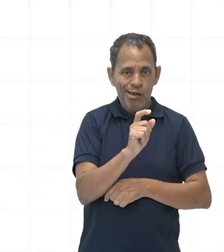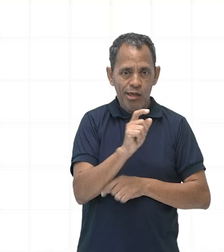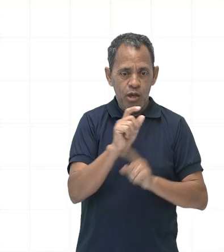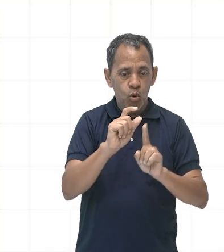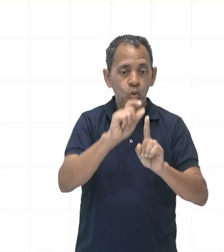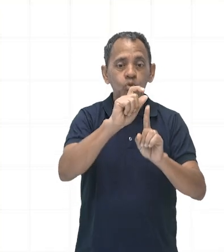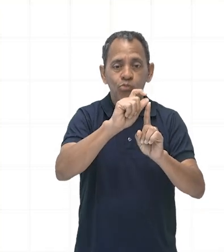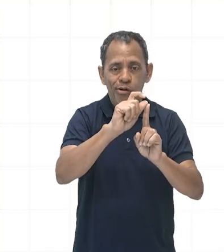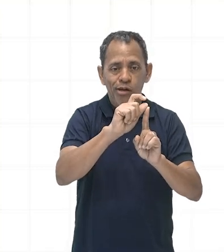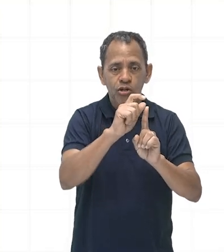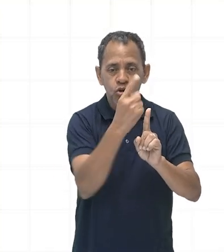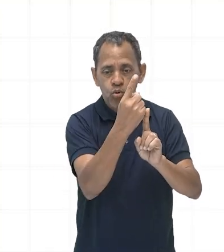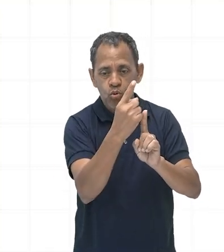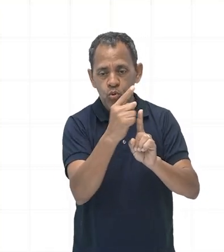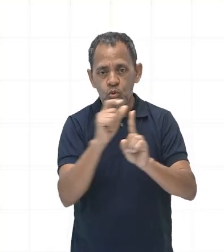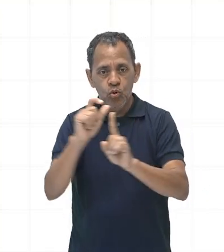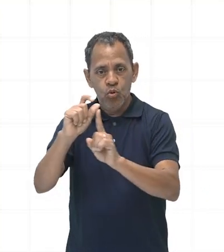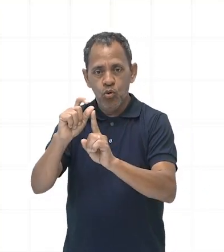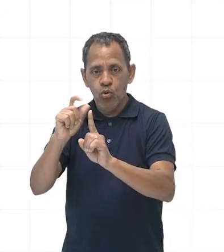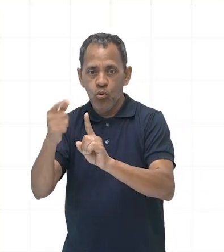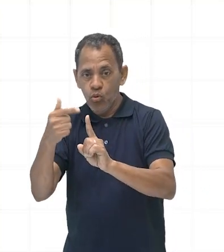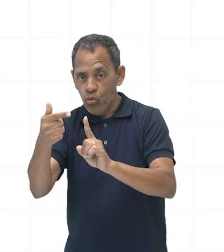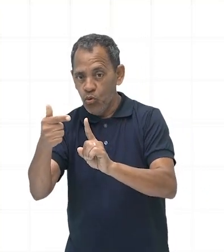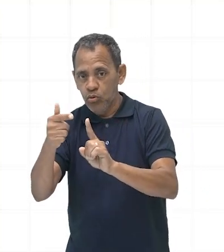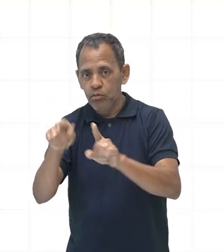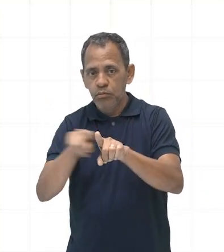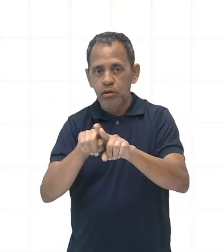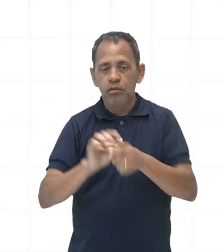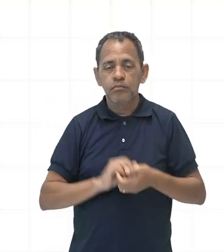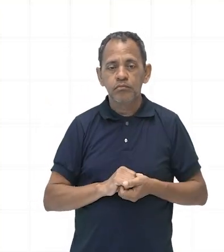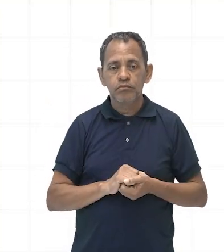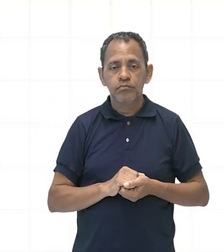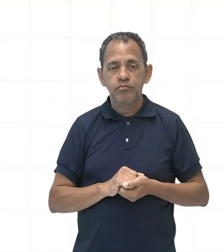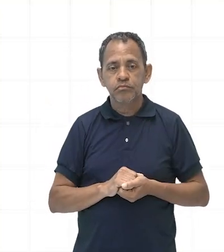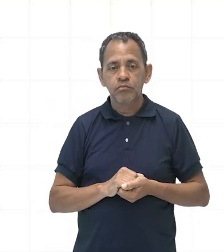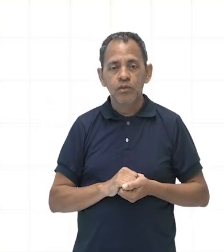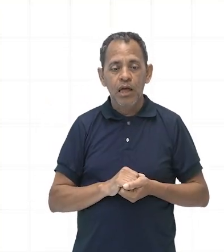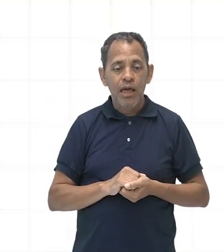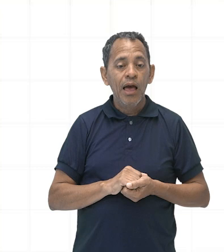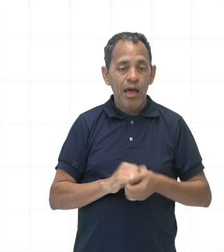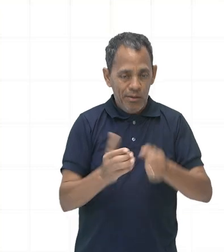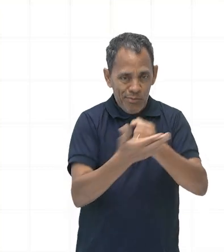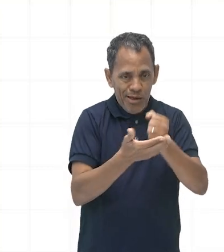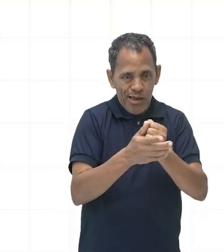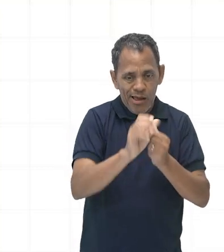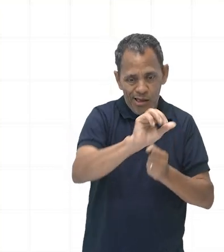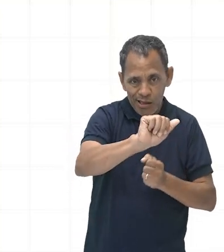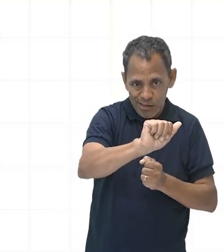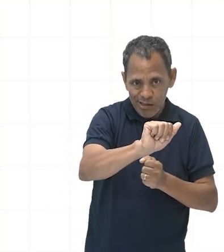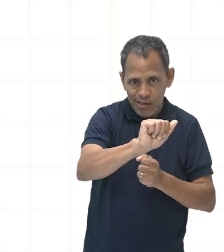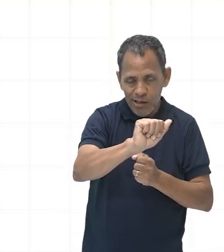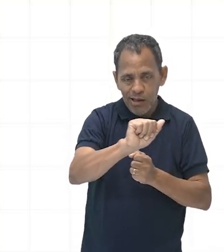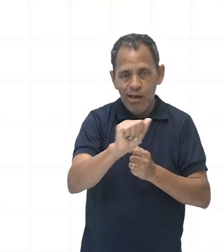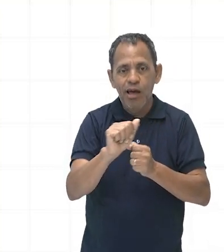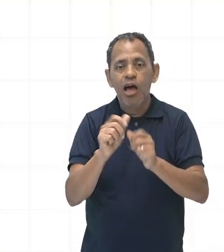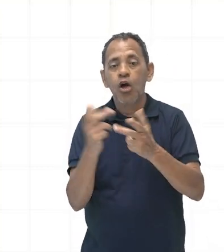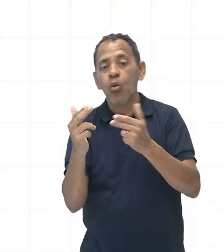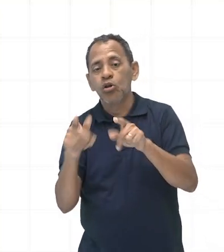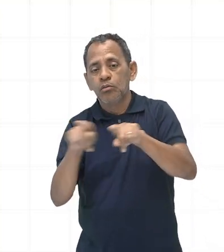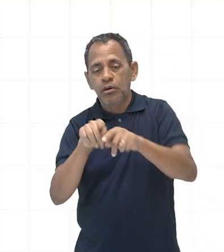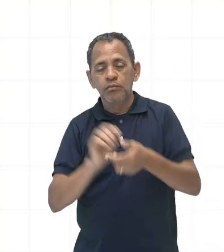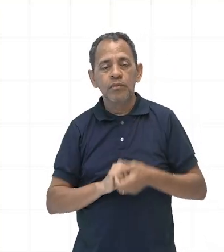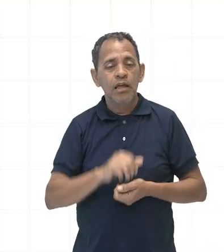base e somar os expoentes. Perfeito, professor. Então, aqui, ó, eu poderia escrever essa expressão como sendo A vezes A